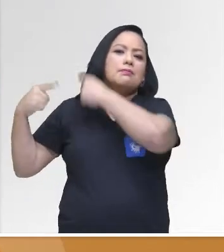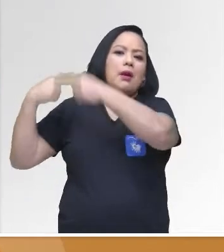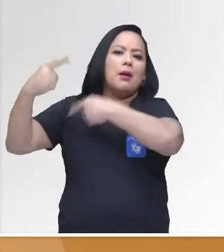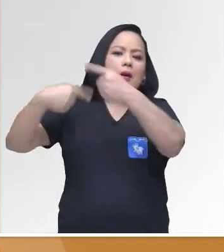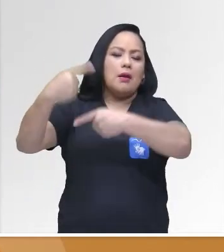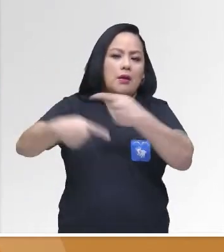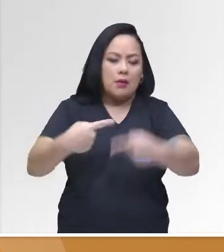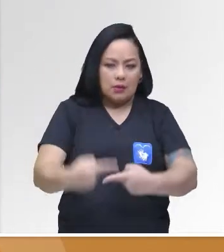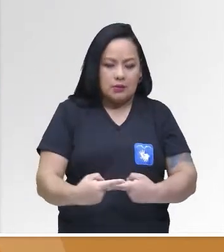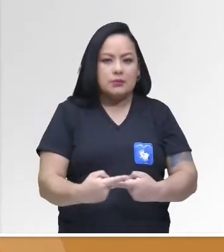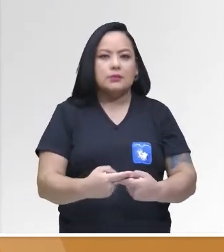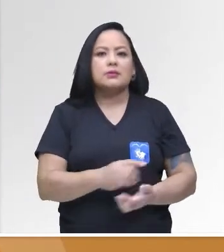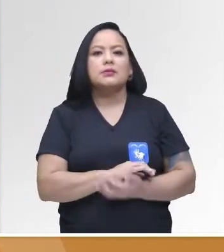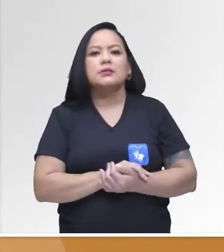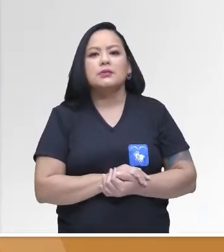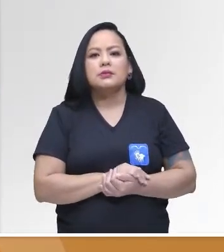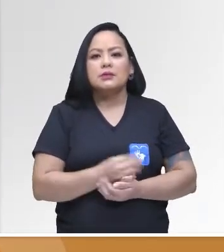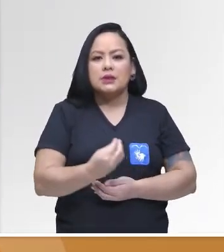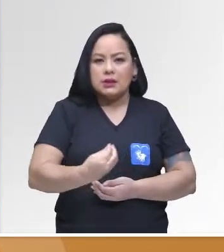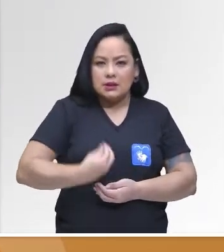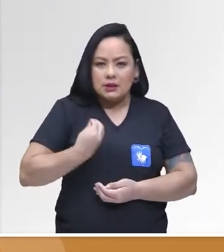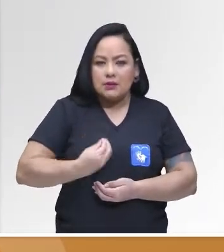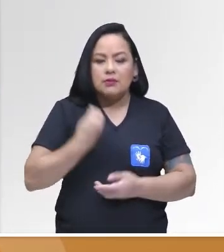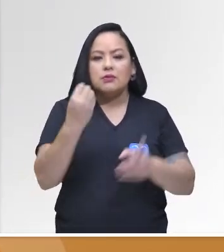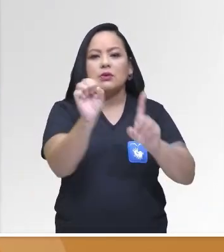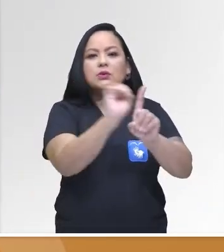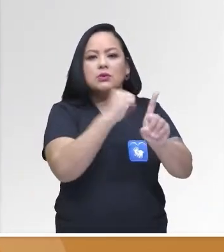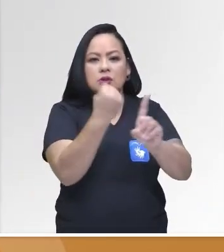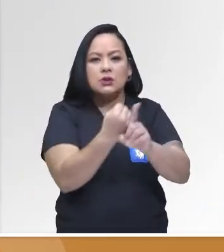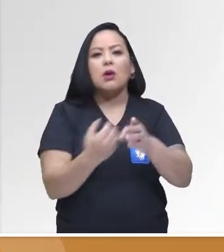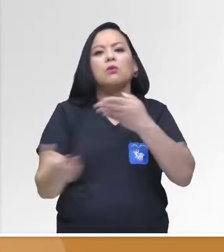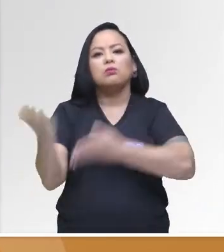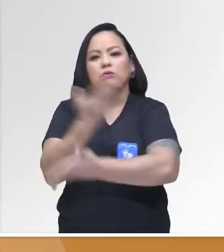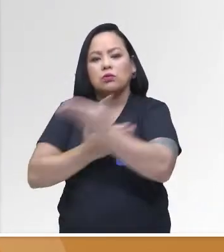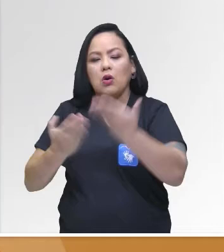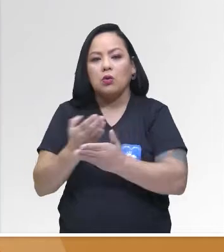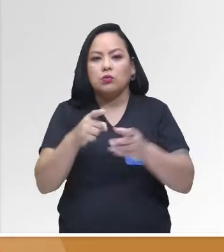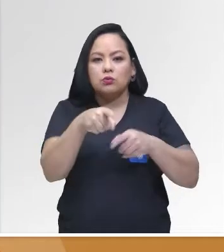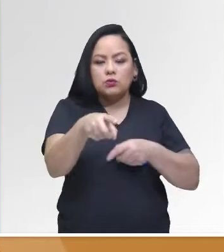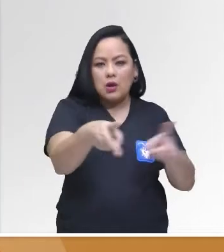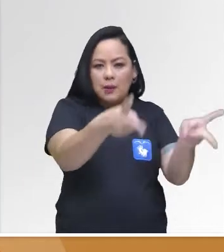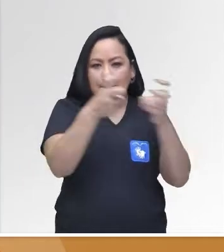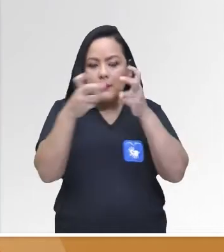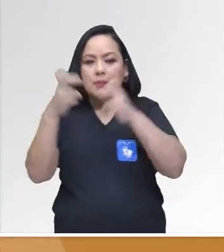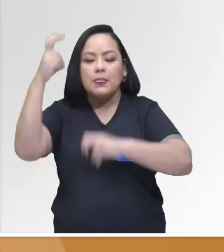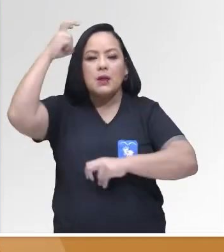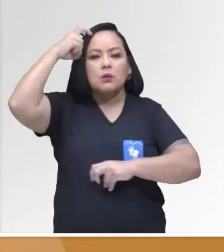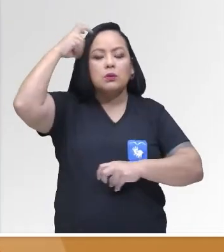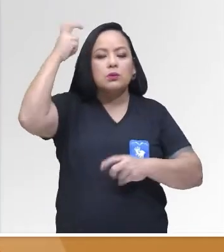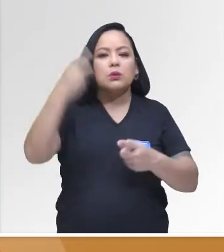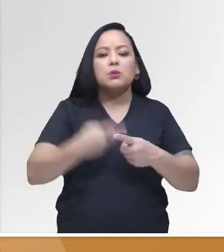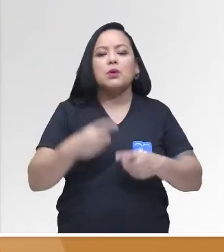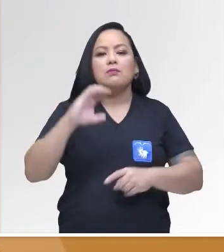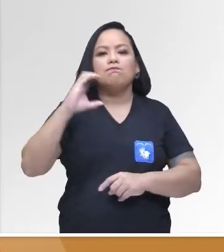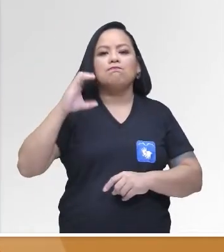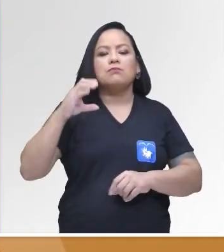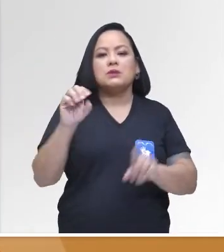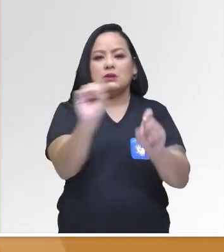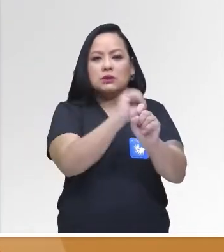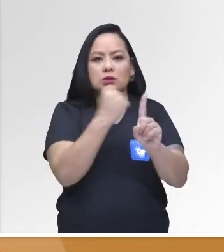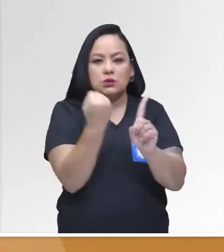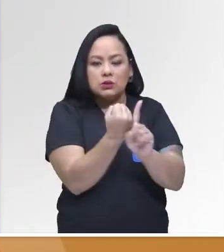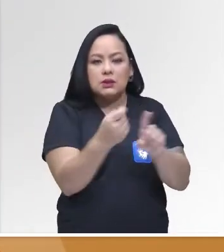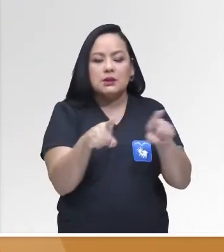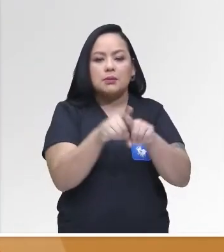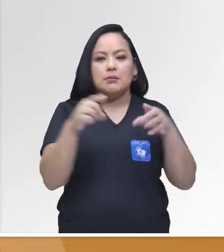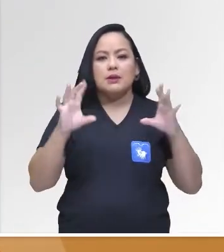geração através da vida em sociedade. Percebam que a cultura para as ciências sociais e